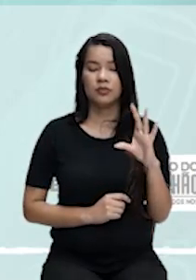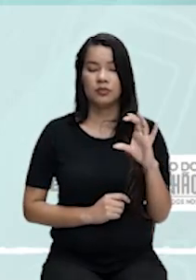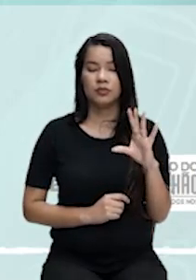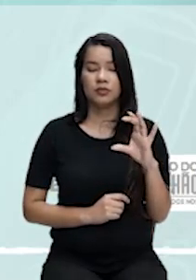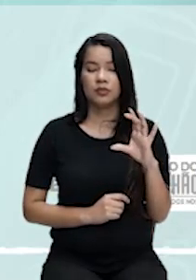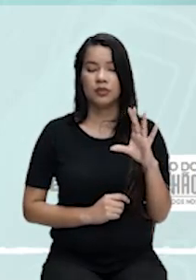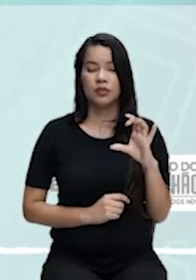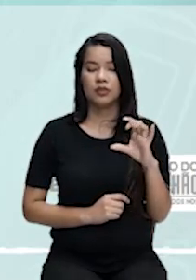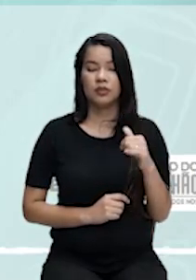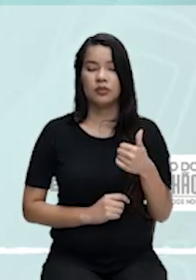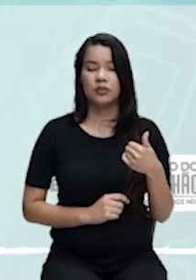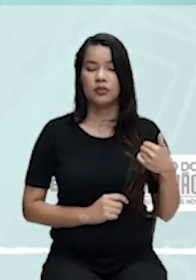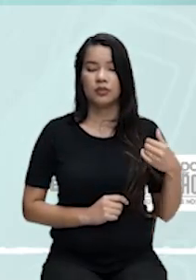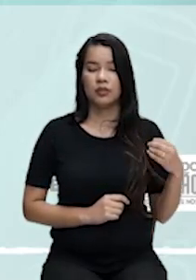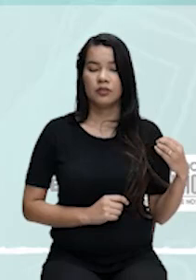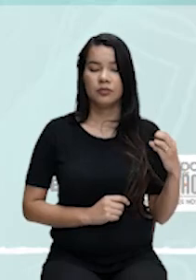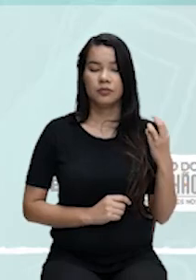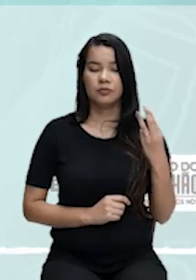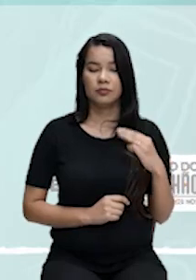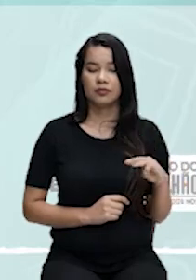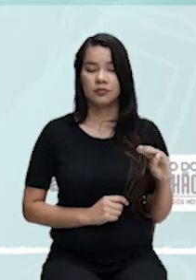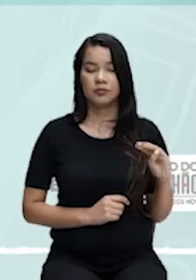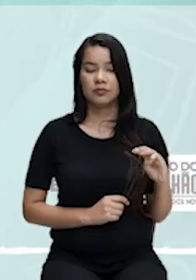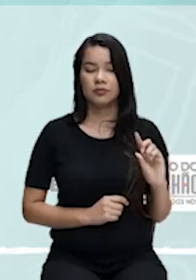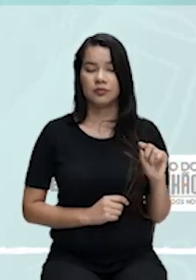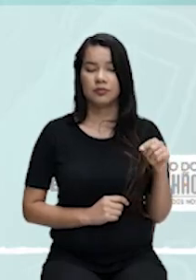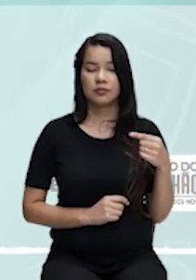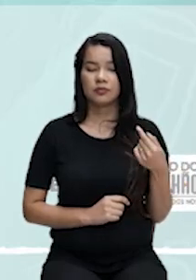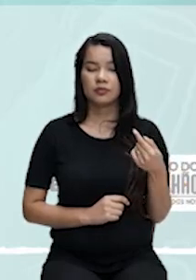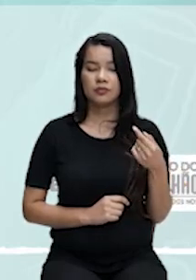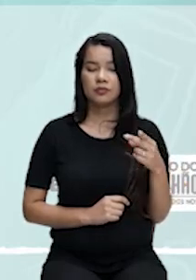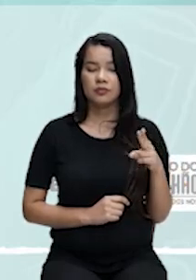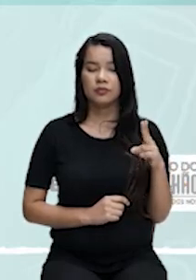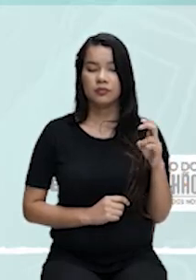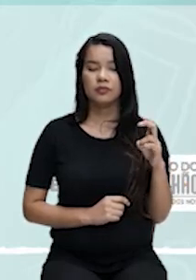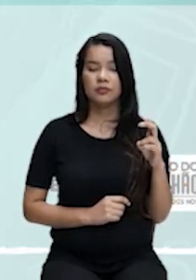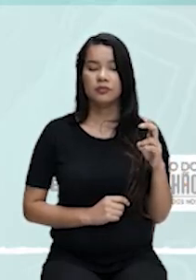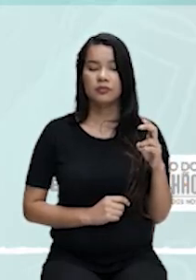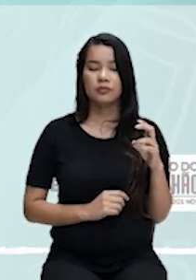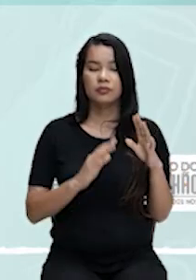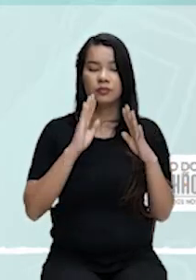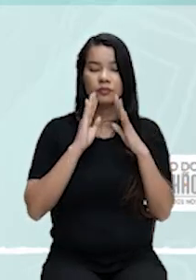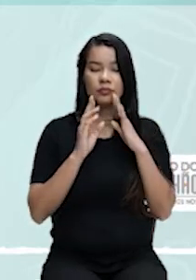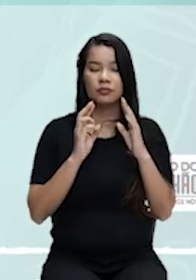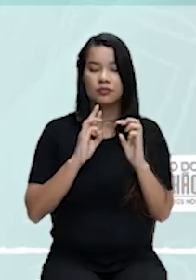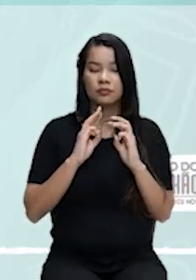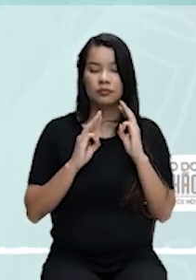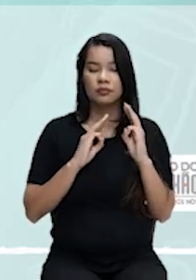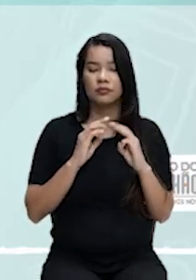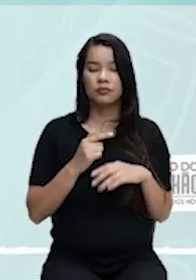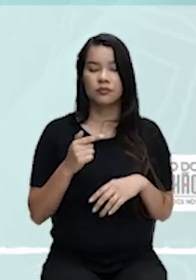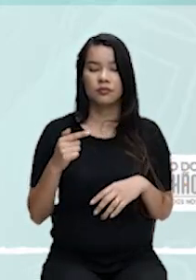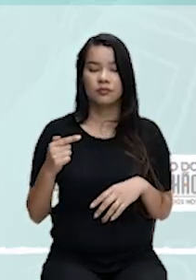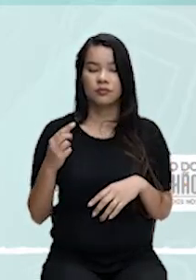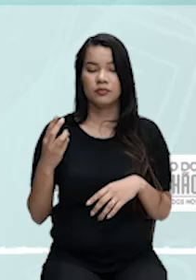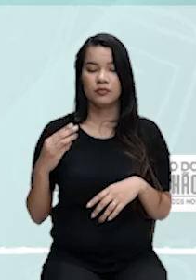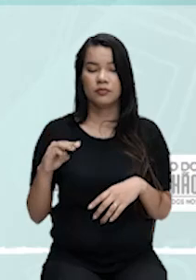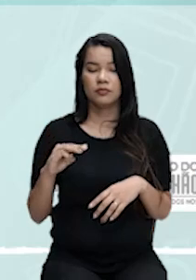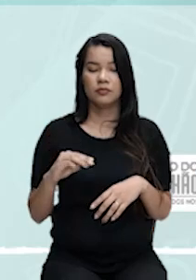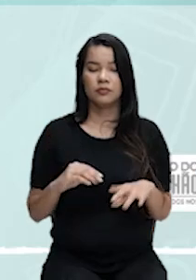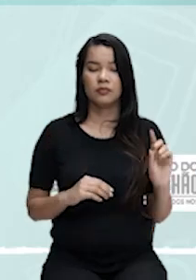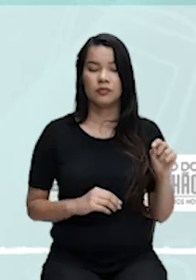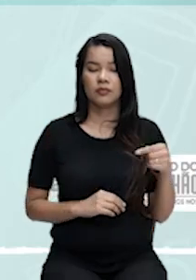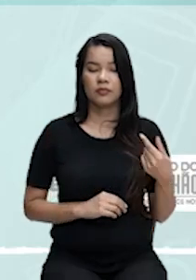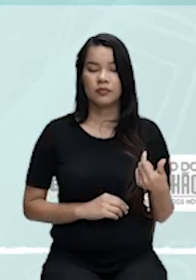quinto, Facebook Messenger, 77 milhões. O sexto, LinkedIn, com 51 milhões. O sétimo, o Pinterest,